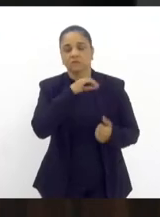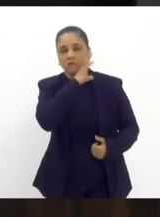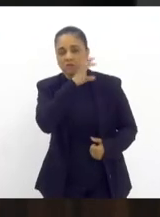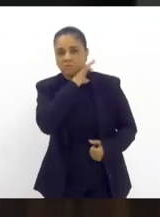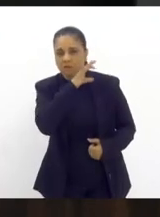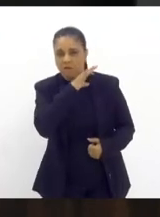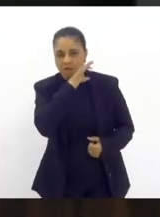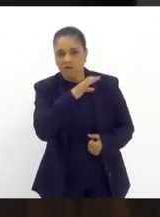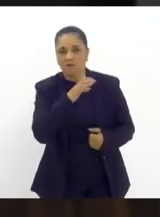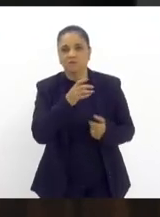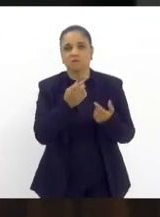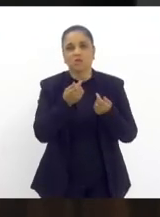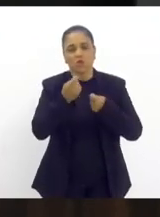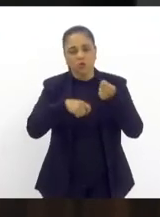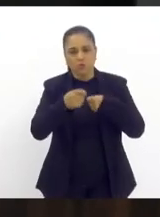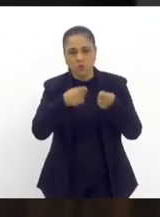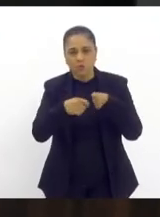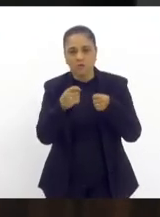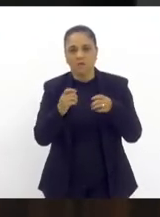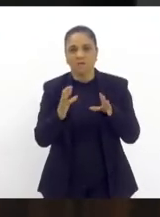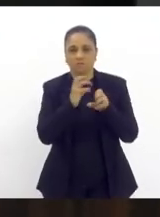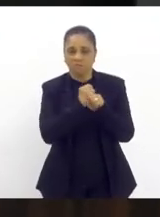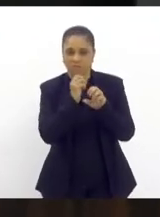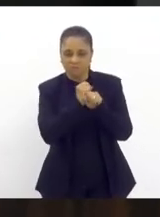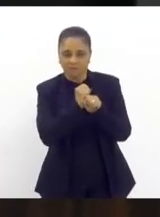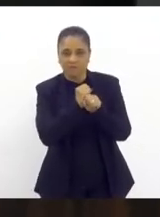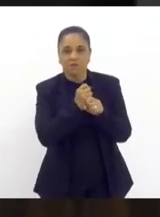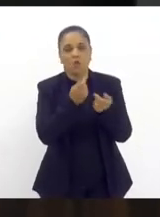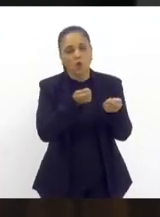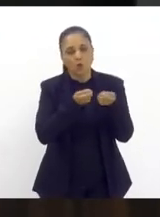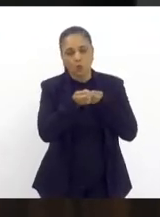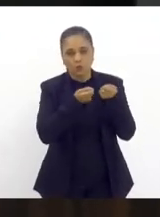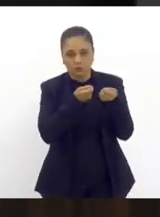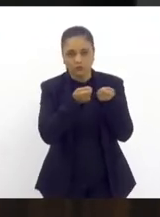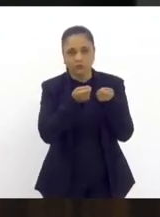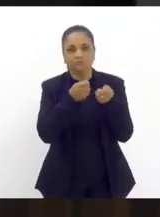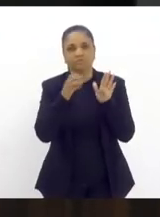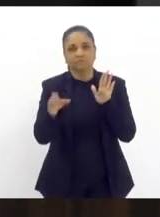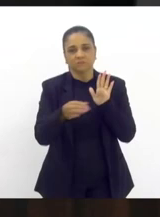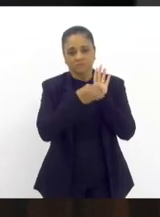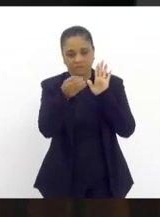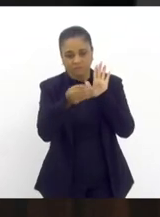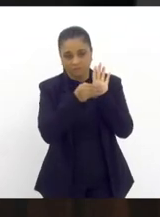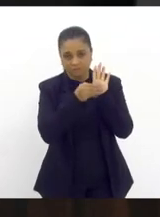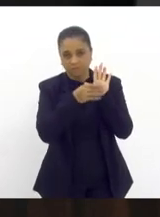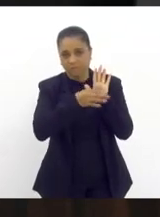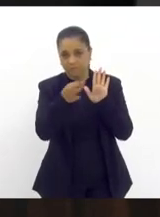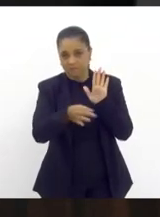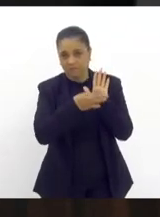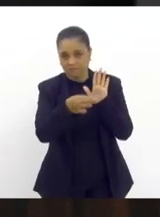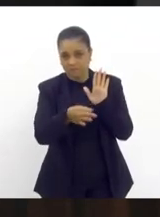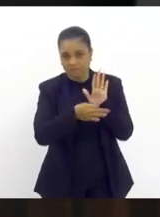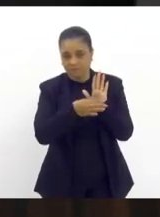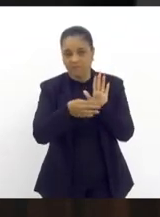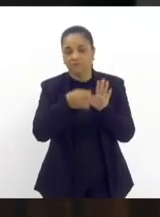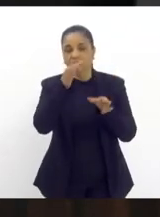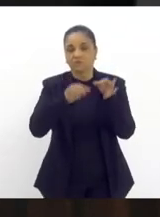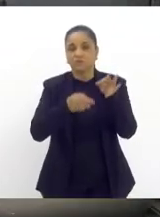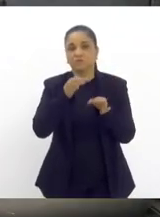dos comércios orçamentos Finanças financeira e controle para emitir parecer pela constituição de Justiça Deputado Rodrigo